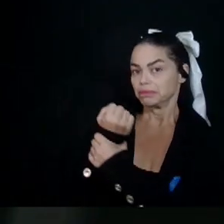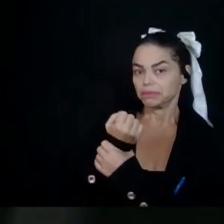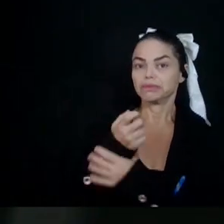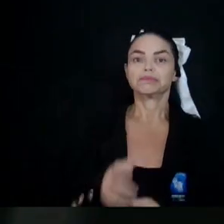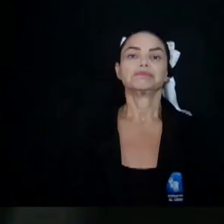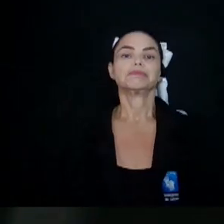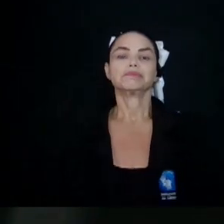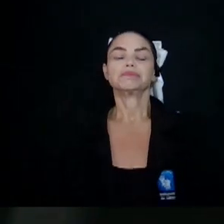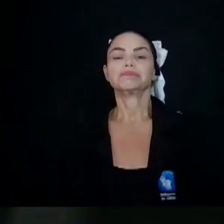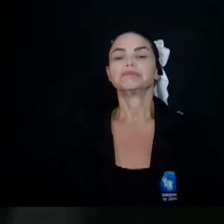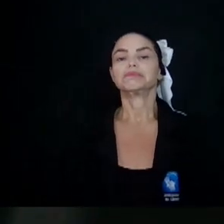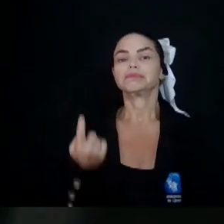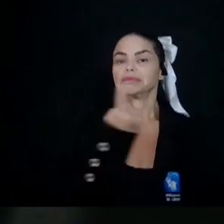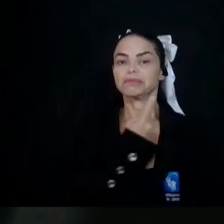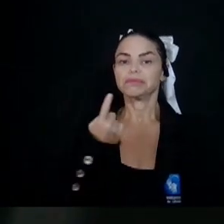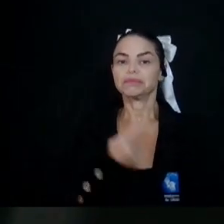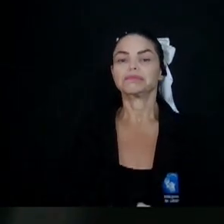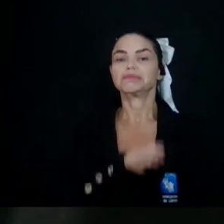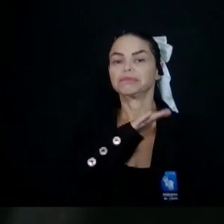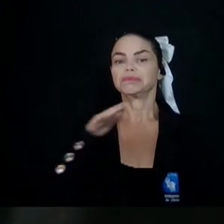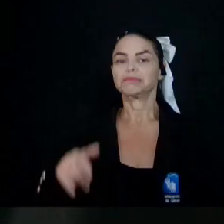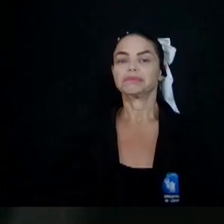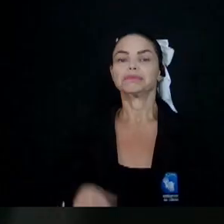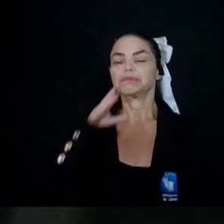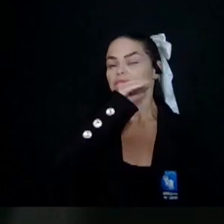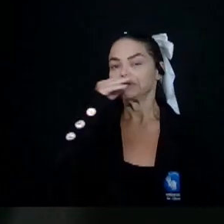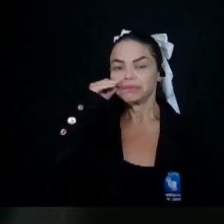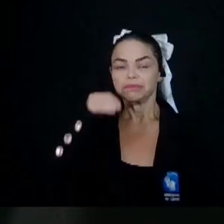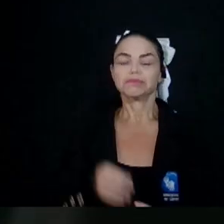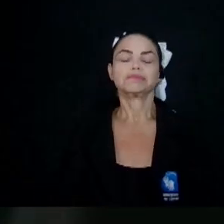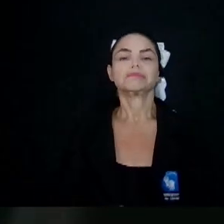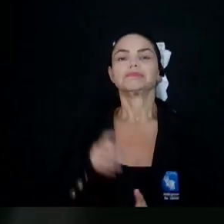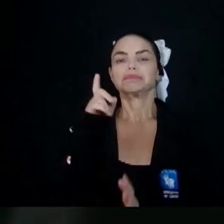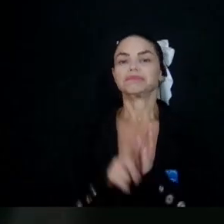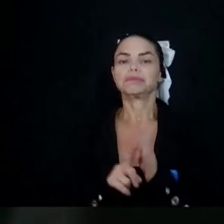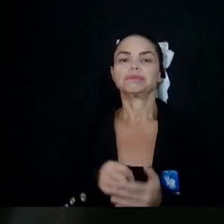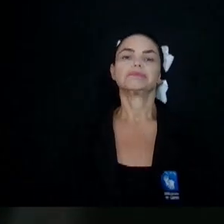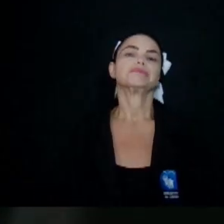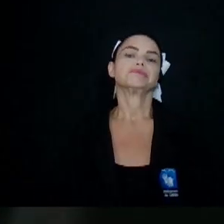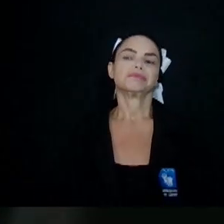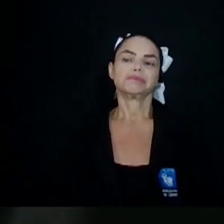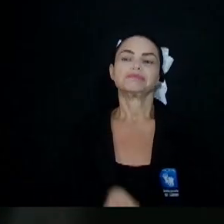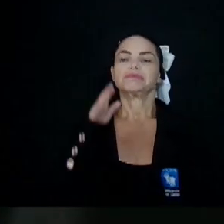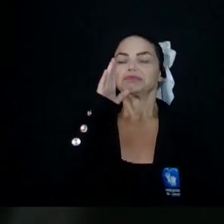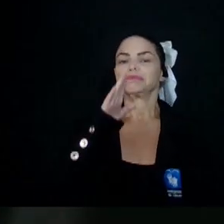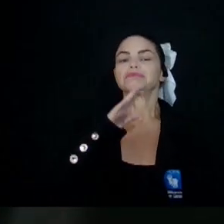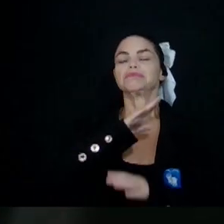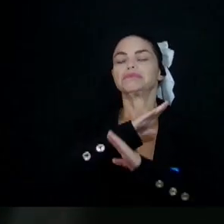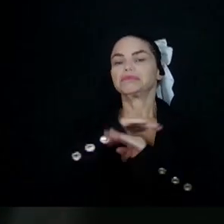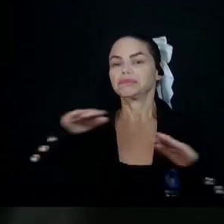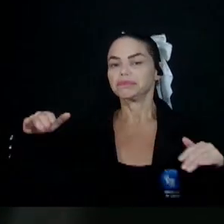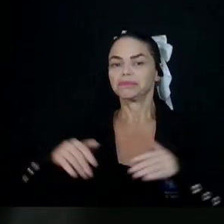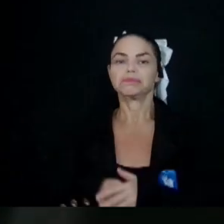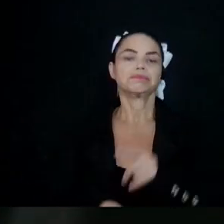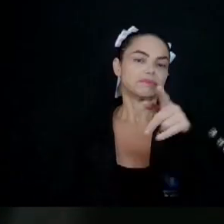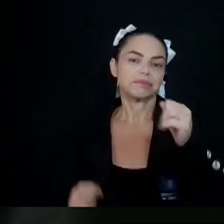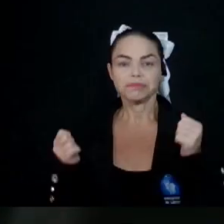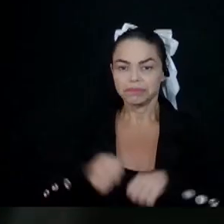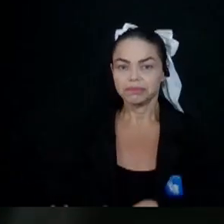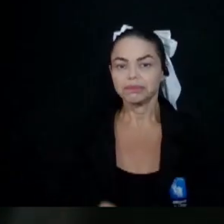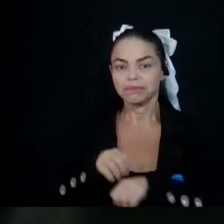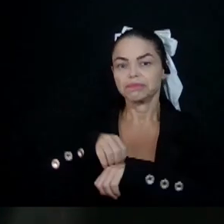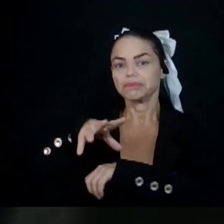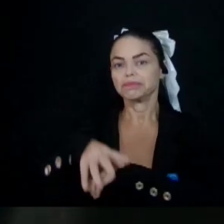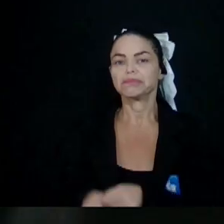os nossas crianças e adolescentes o direito de serem crianças, né? Então, que você possa compartilhar